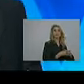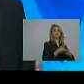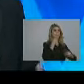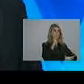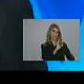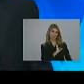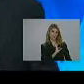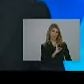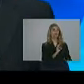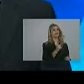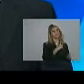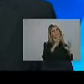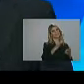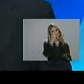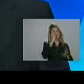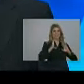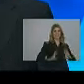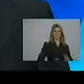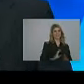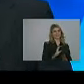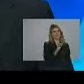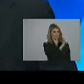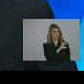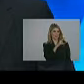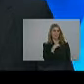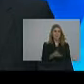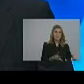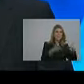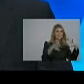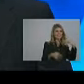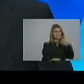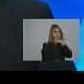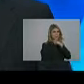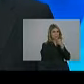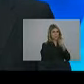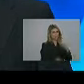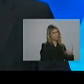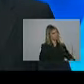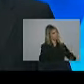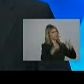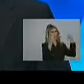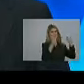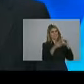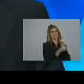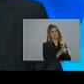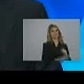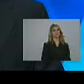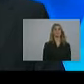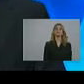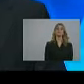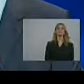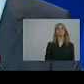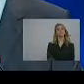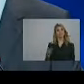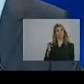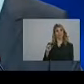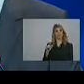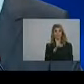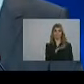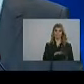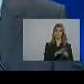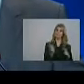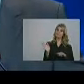polícias, certamente o cidadão carioca vai perceber de imediato a melhoria na sua segurança. Candidato Flávio Bolsonaro,